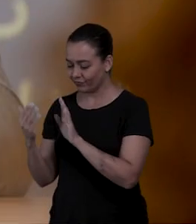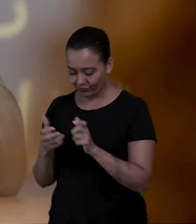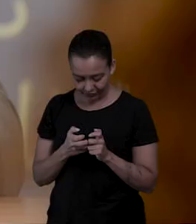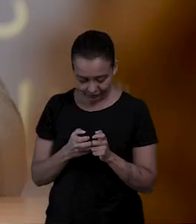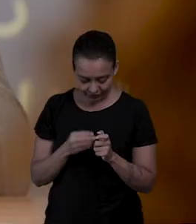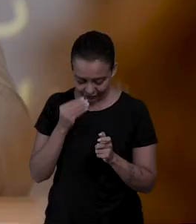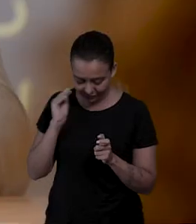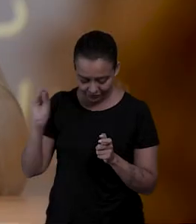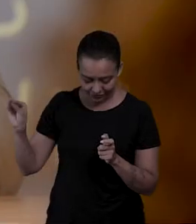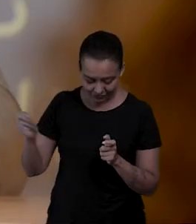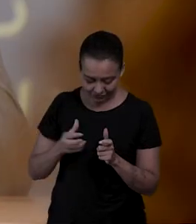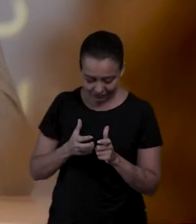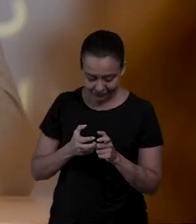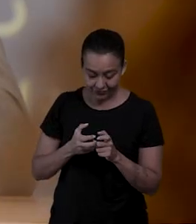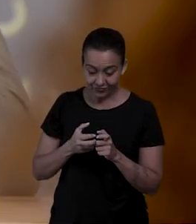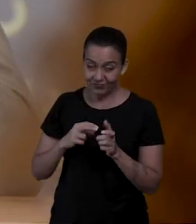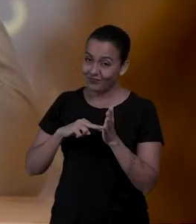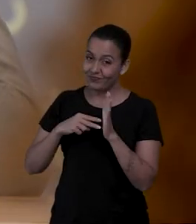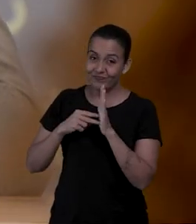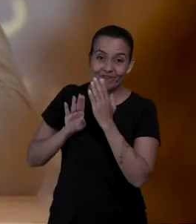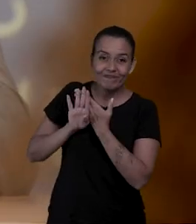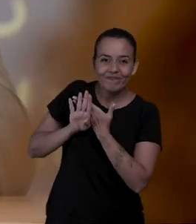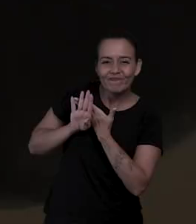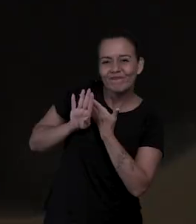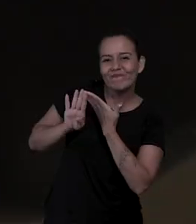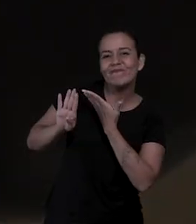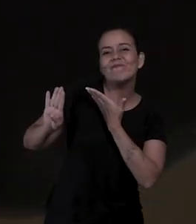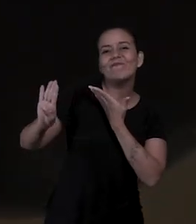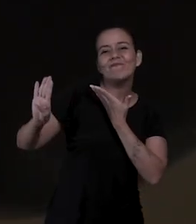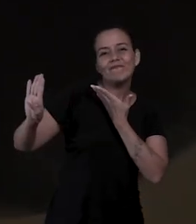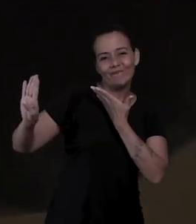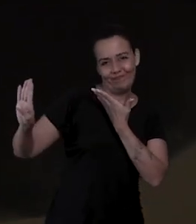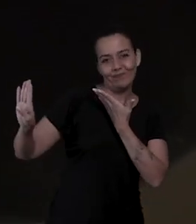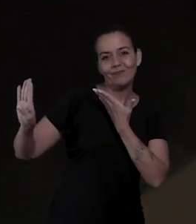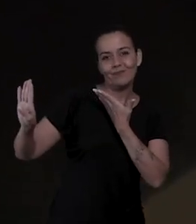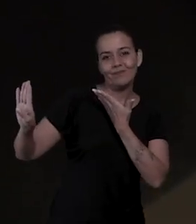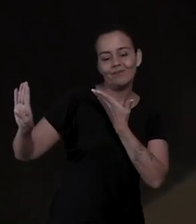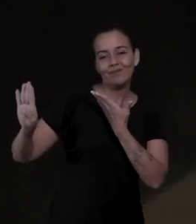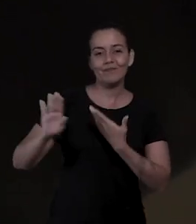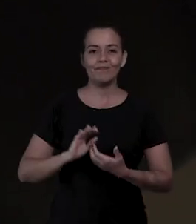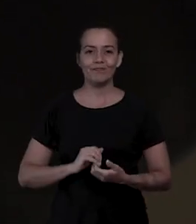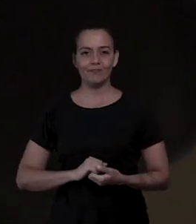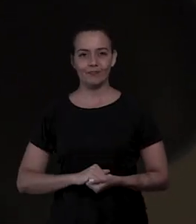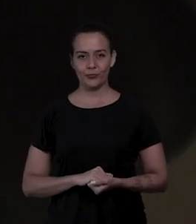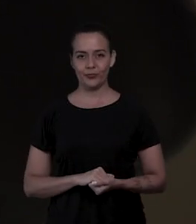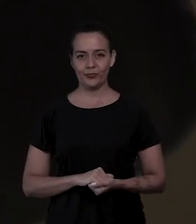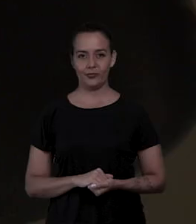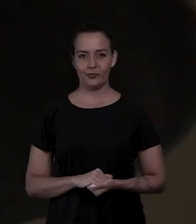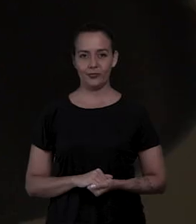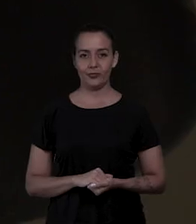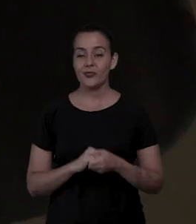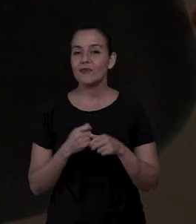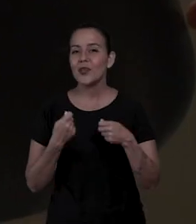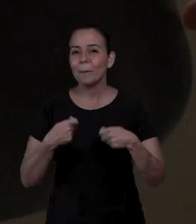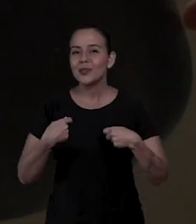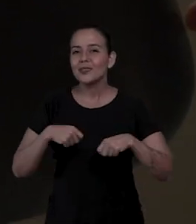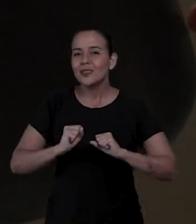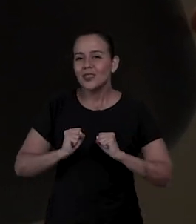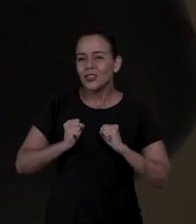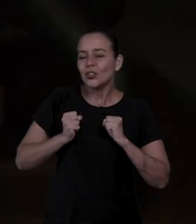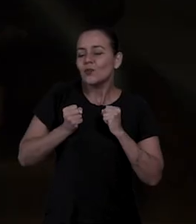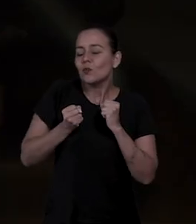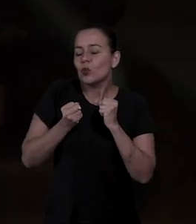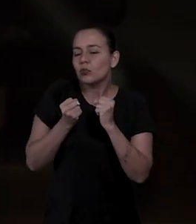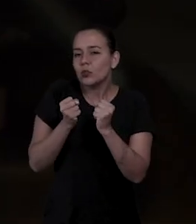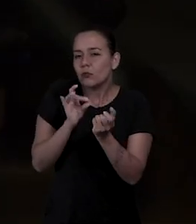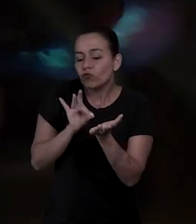para mim. Se eu pego a tela e fico dedicando apenas à rede, à tela do celular, eu me afasto de quem está muito próximo. Detalhe das